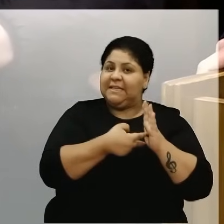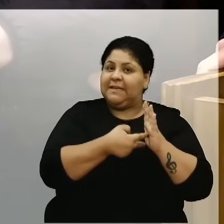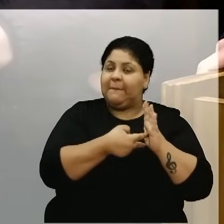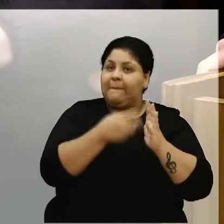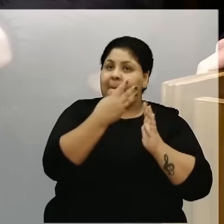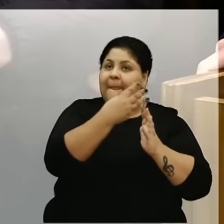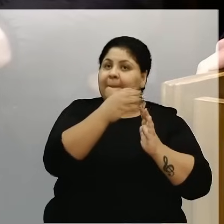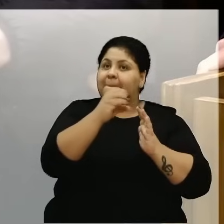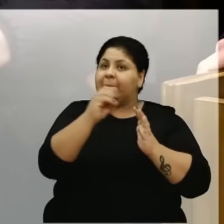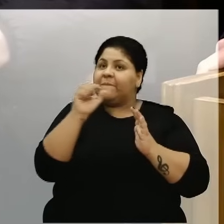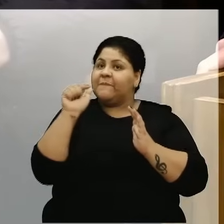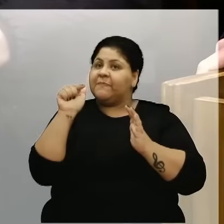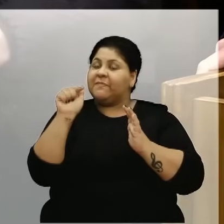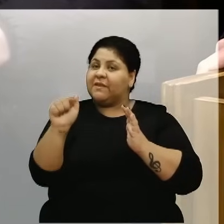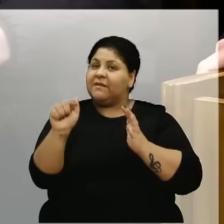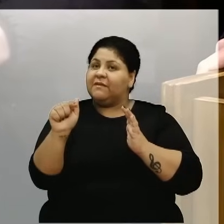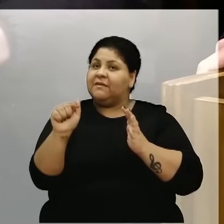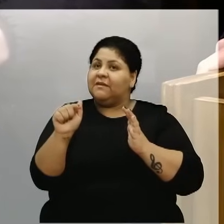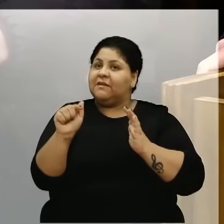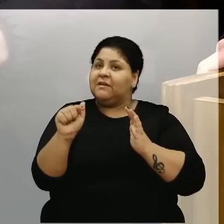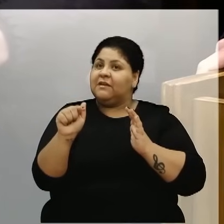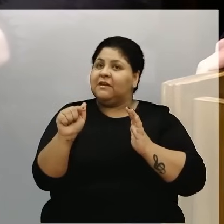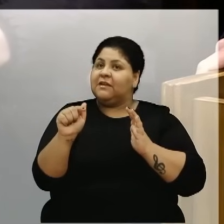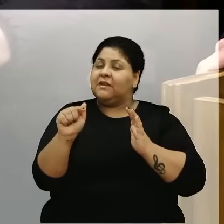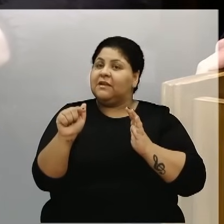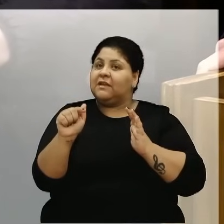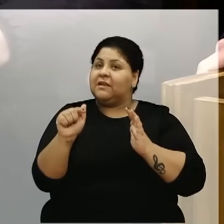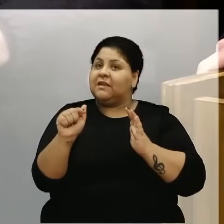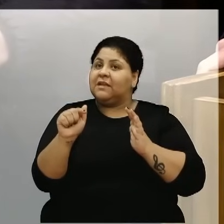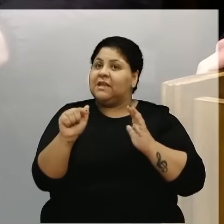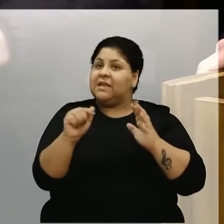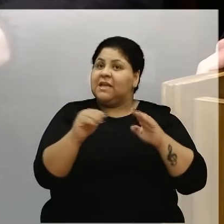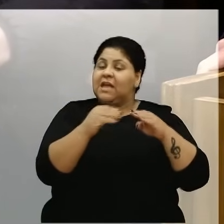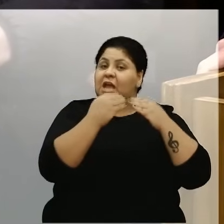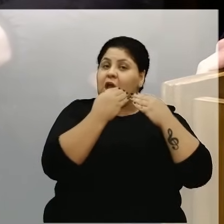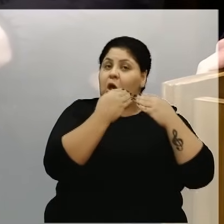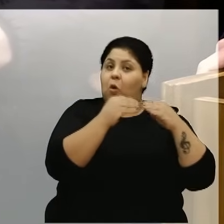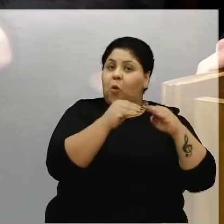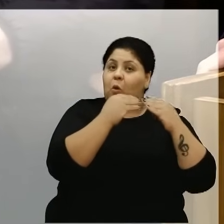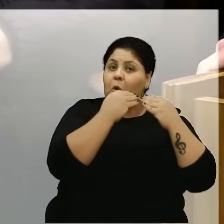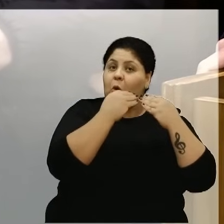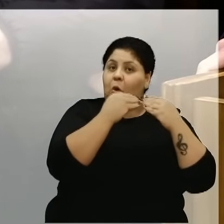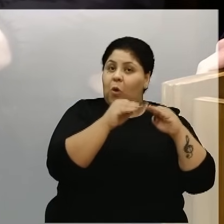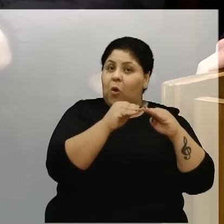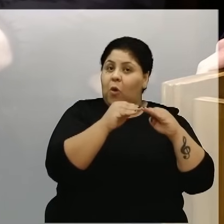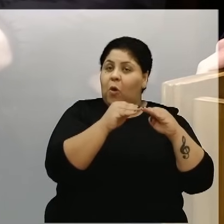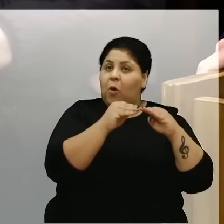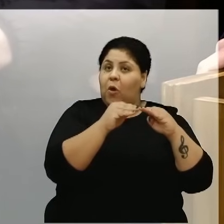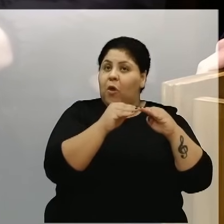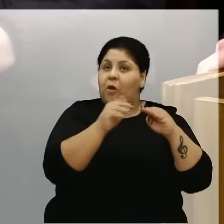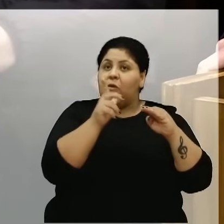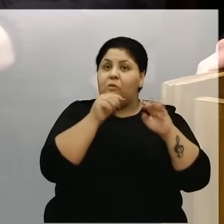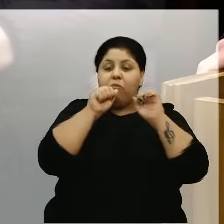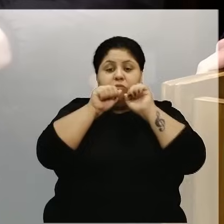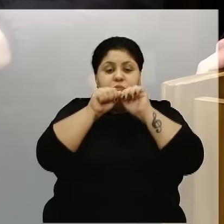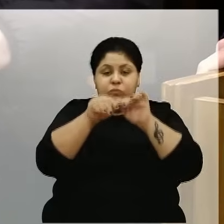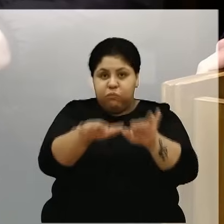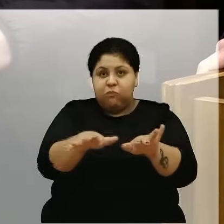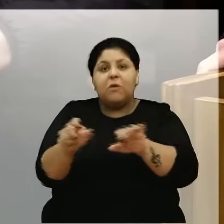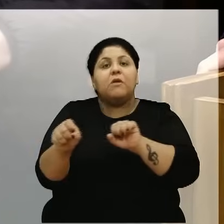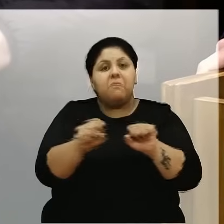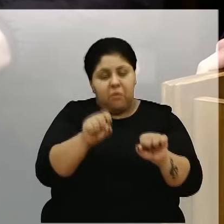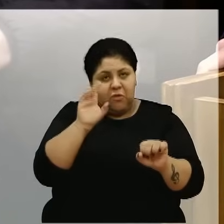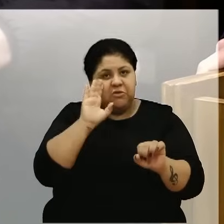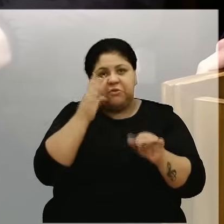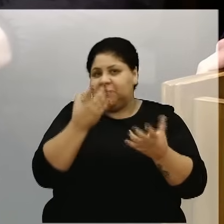30 mil cargas de caminhões, se porventura aquilo descer, e a iminência está aí.